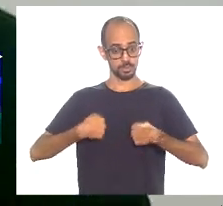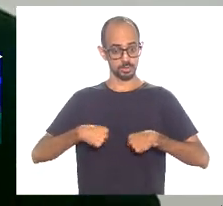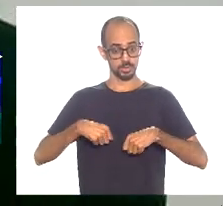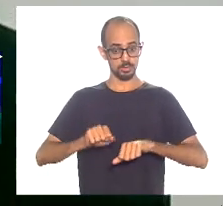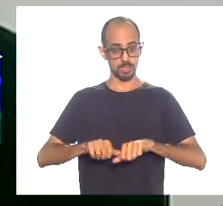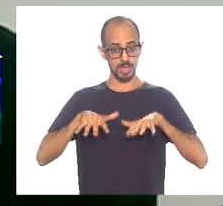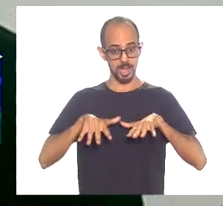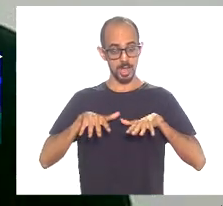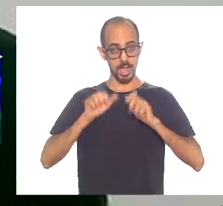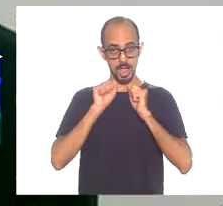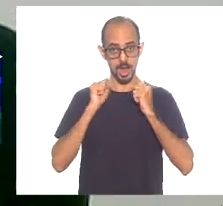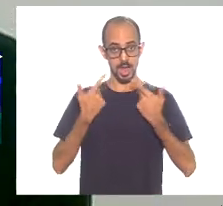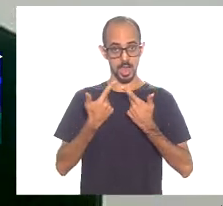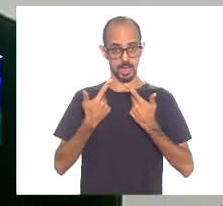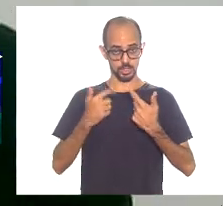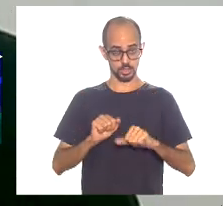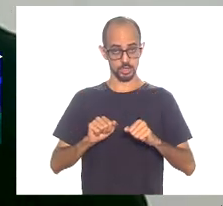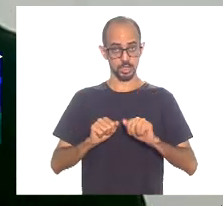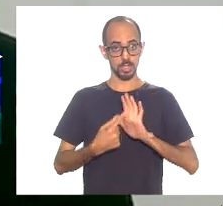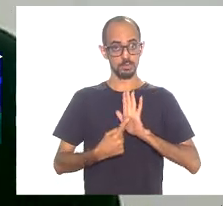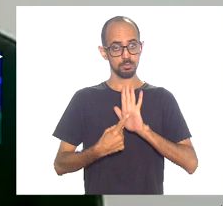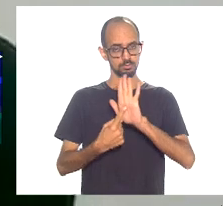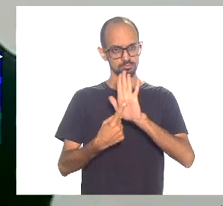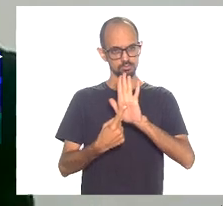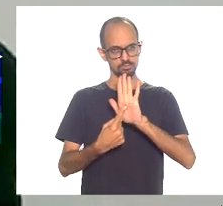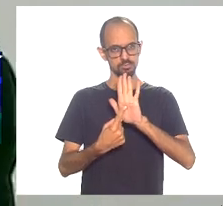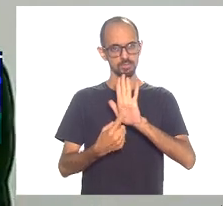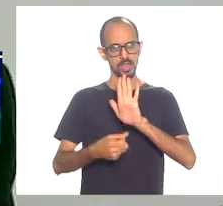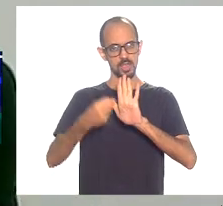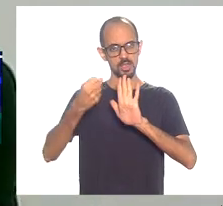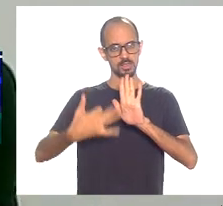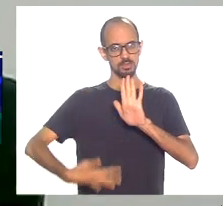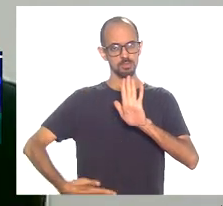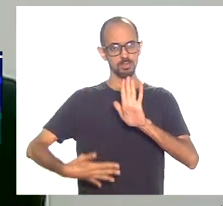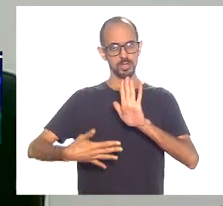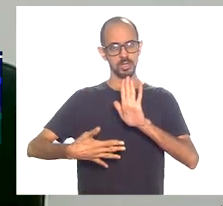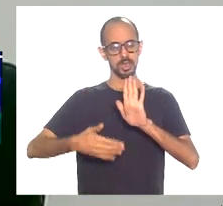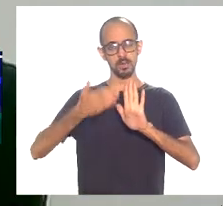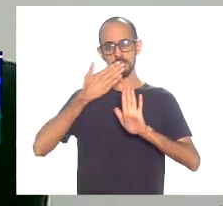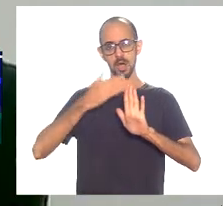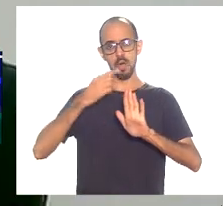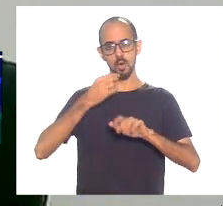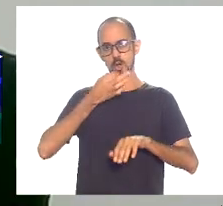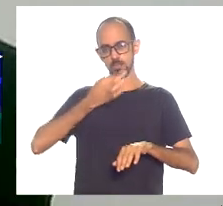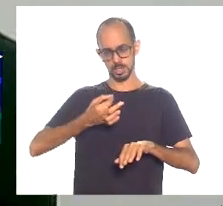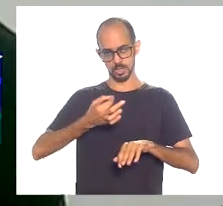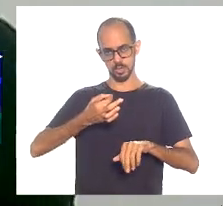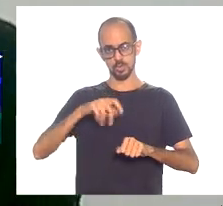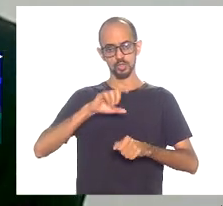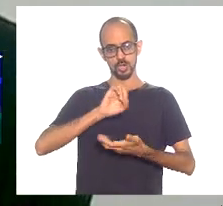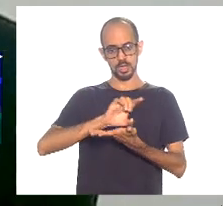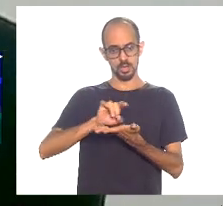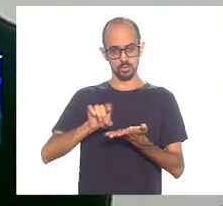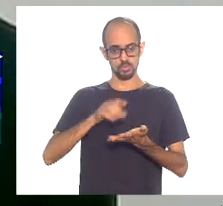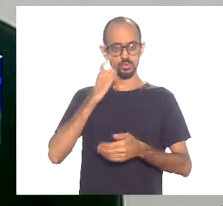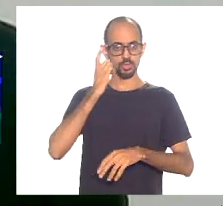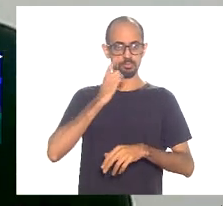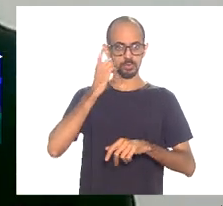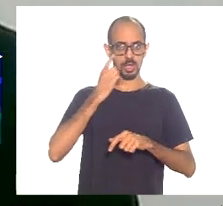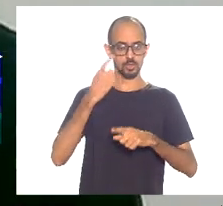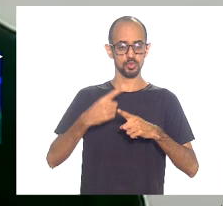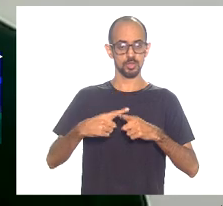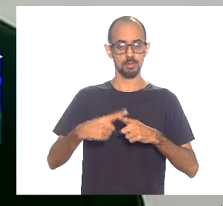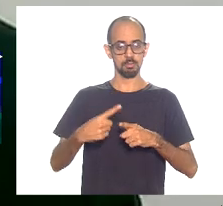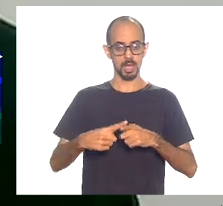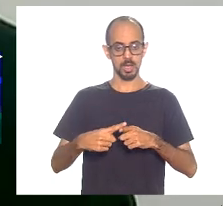assembleia se manifeste a respeito a respeito do mérito do que pensa os seus olhos eram executados e deputados e que nós pudéssemos